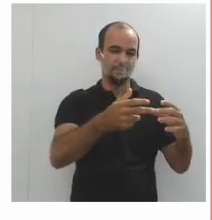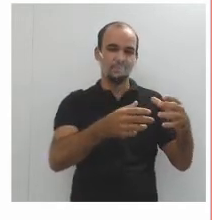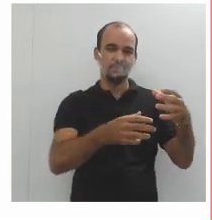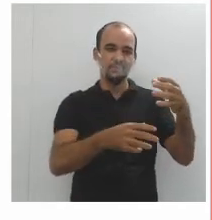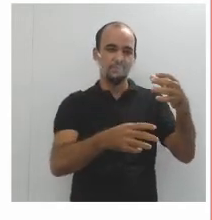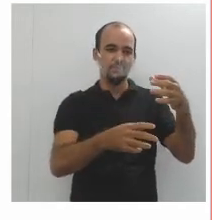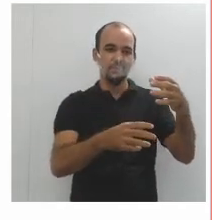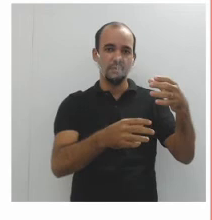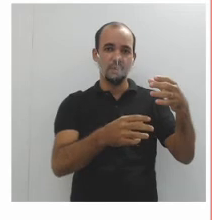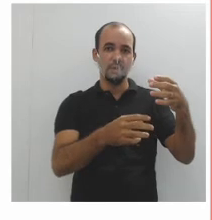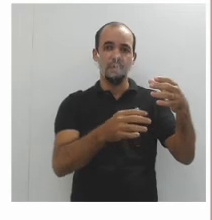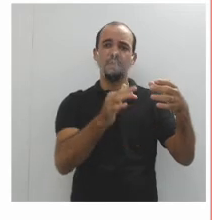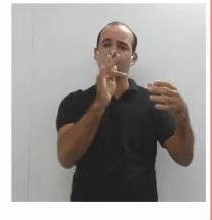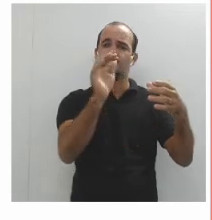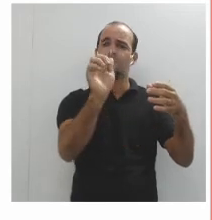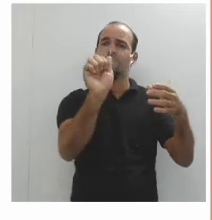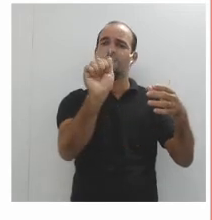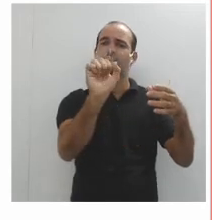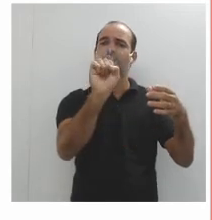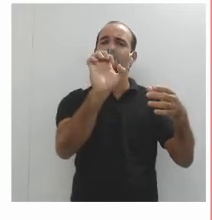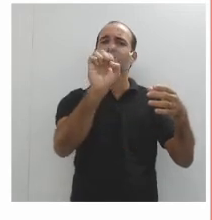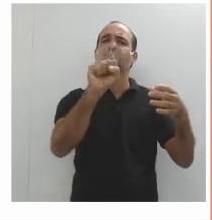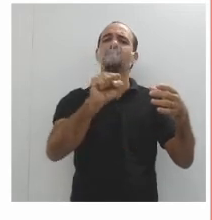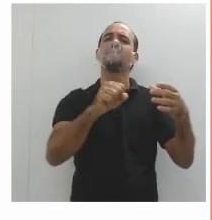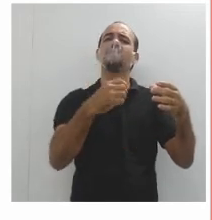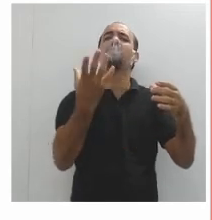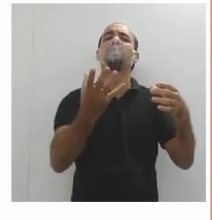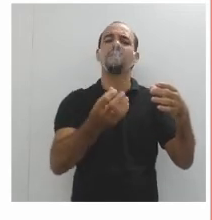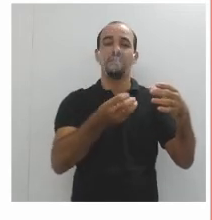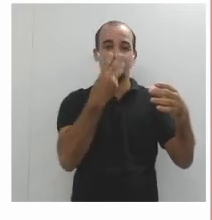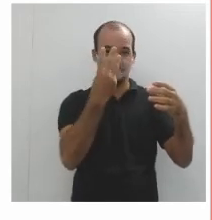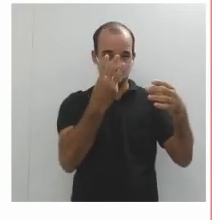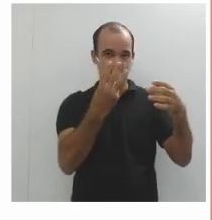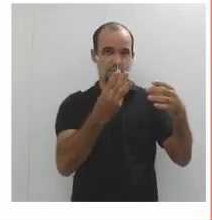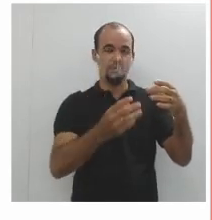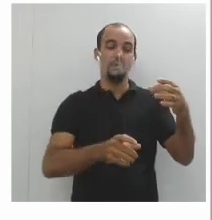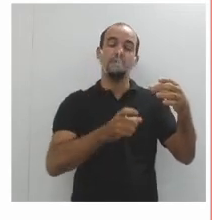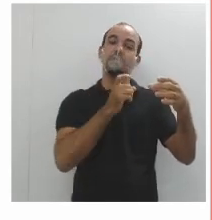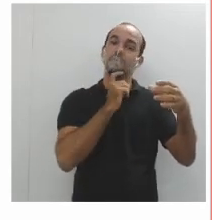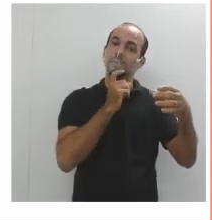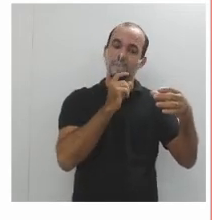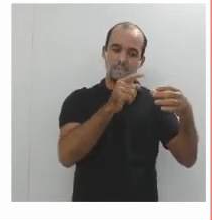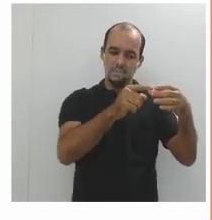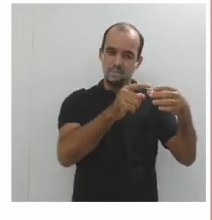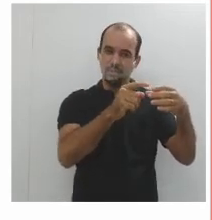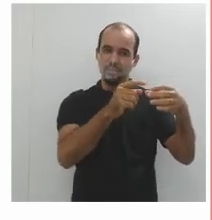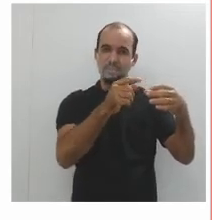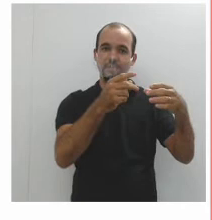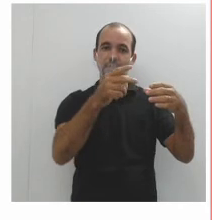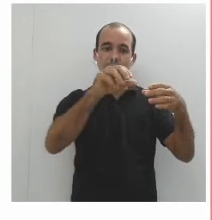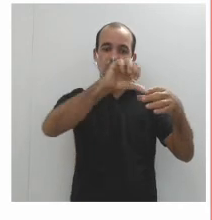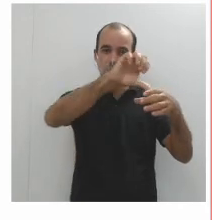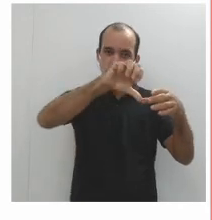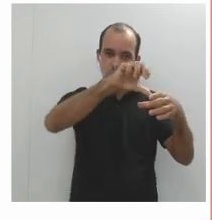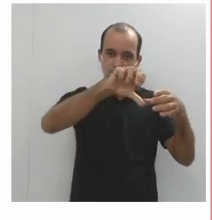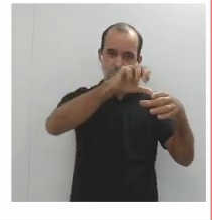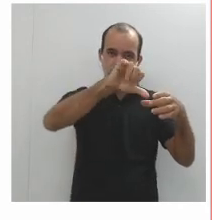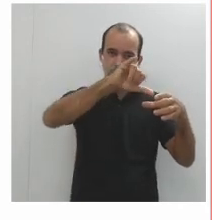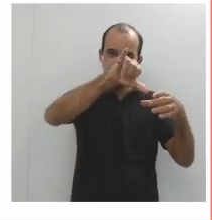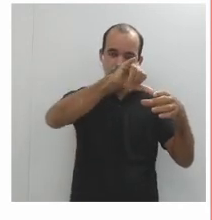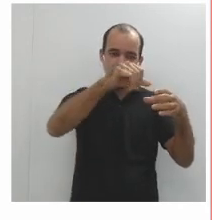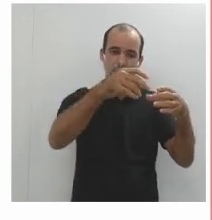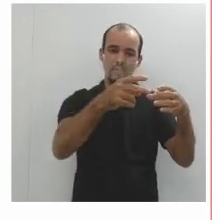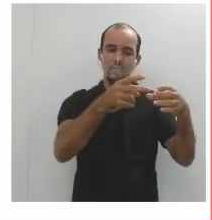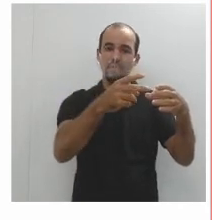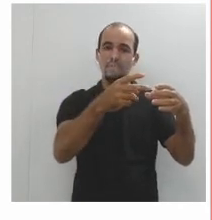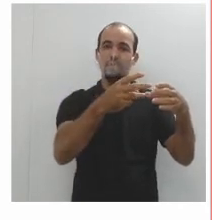eu tenho 3, ok? Quando eu tenho água gaseificada e gelo. Gente, o